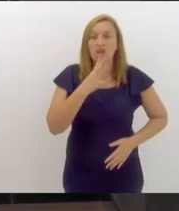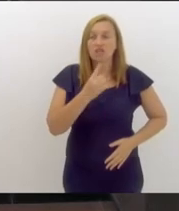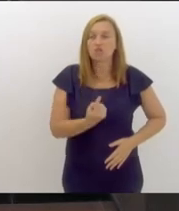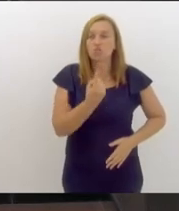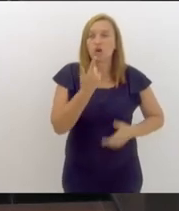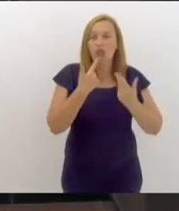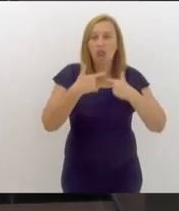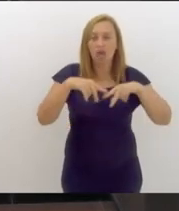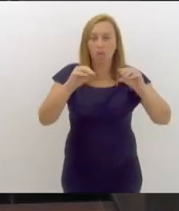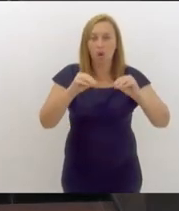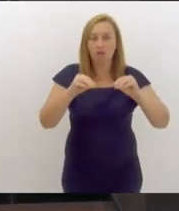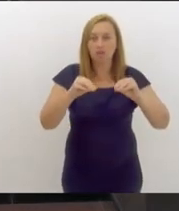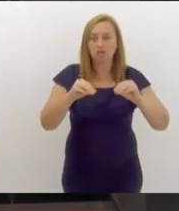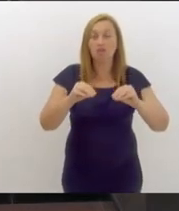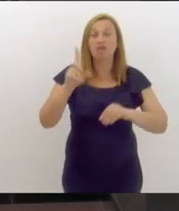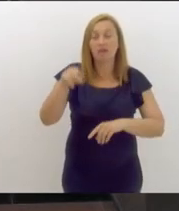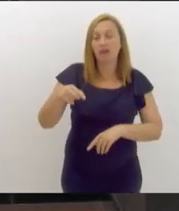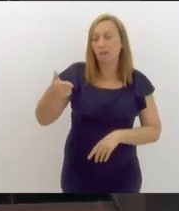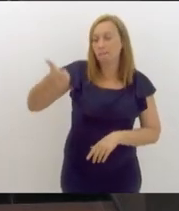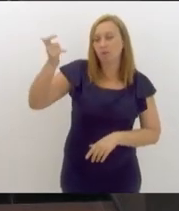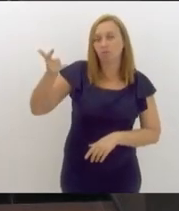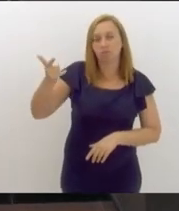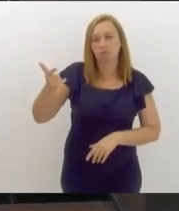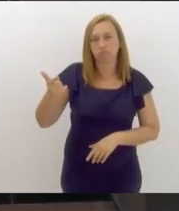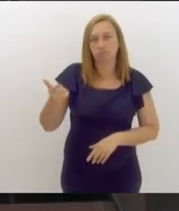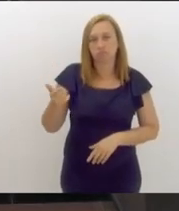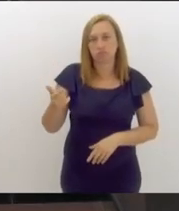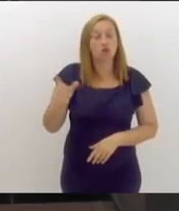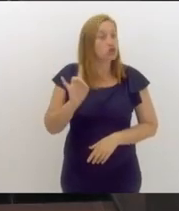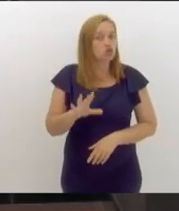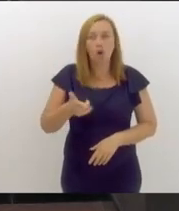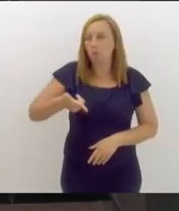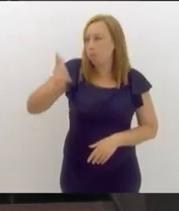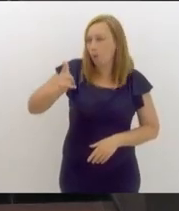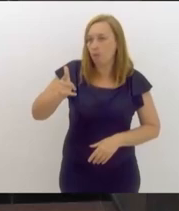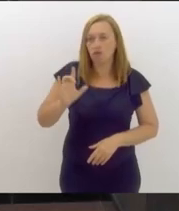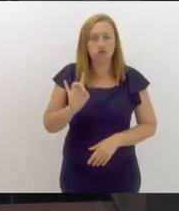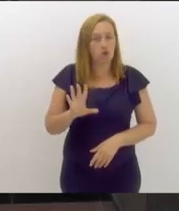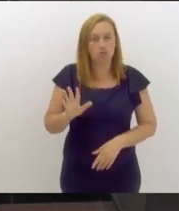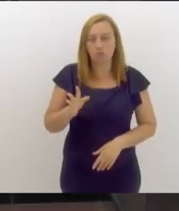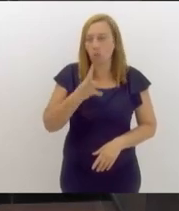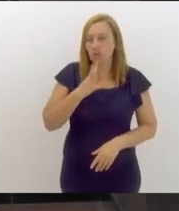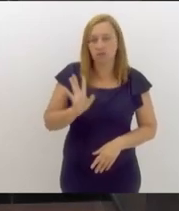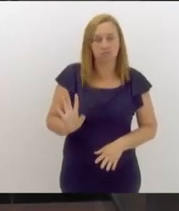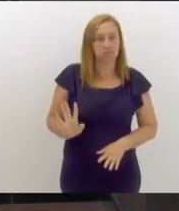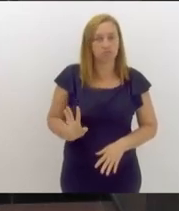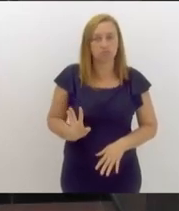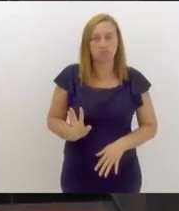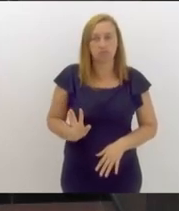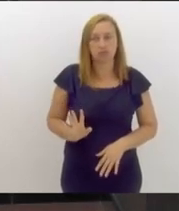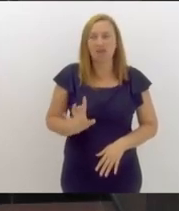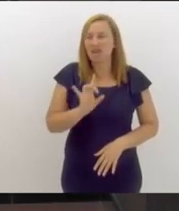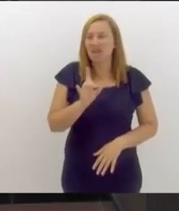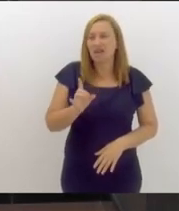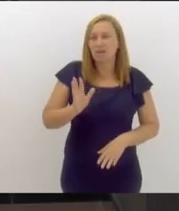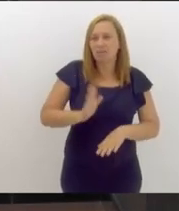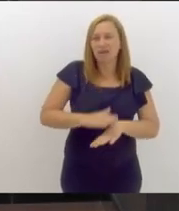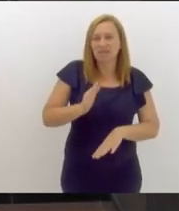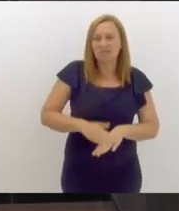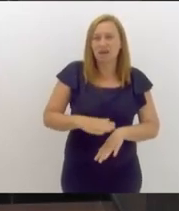e a linguagem da bala é só essa linguagem que eles conhecem a cada dia mais